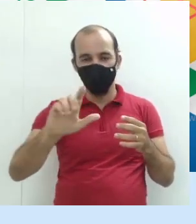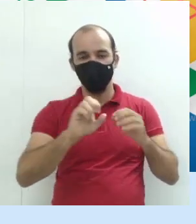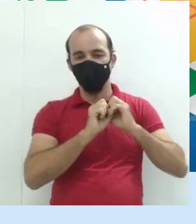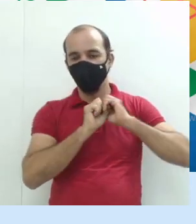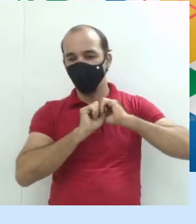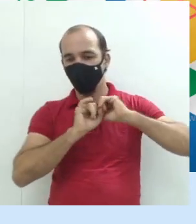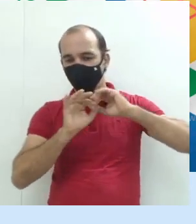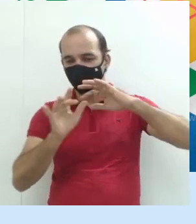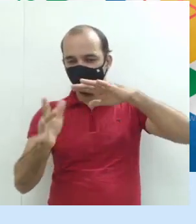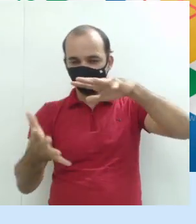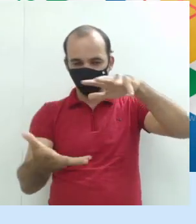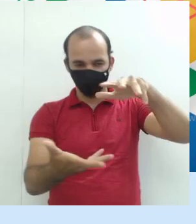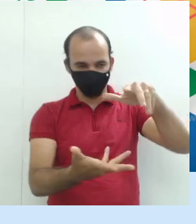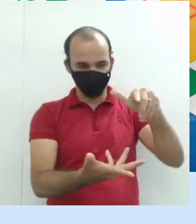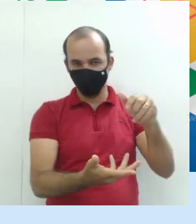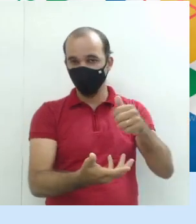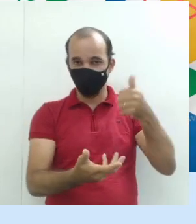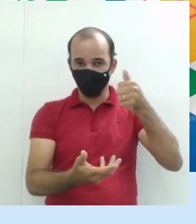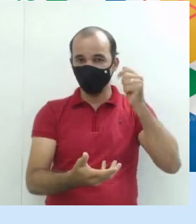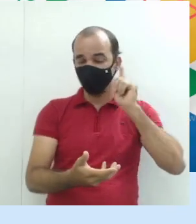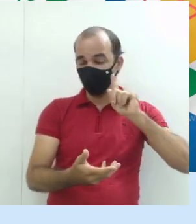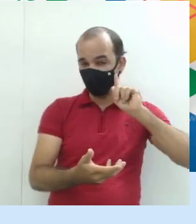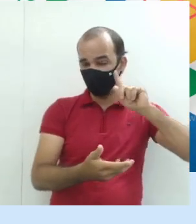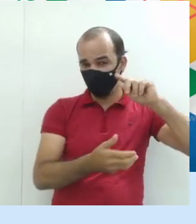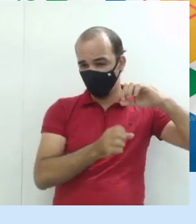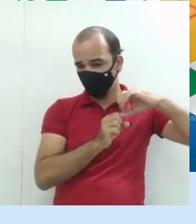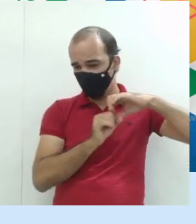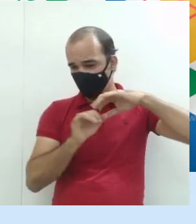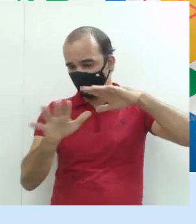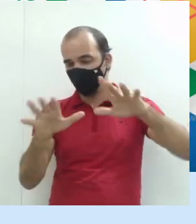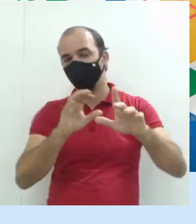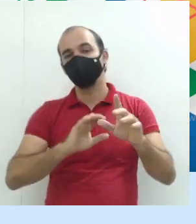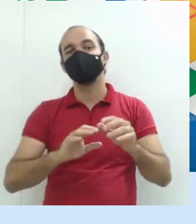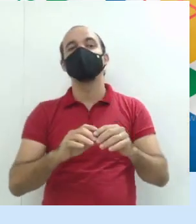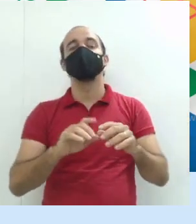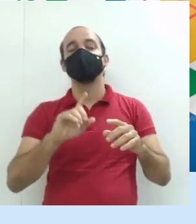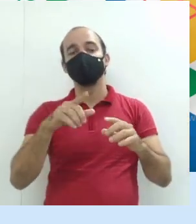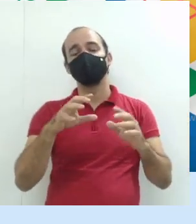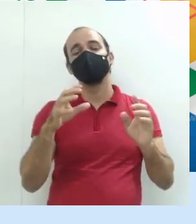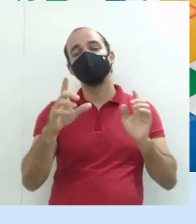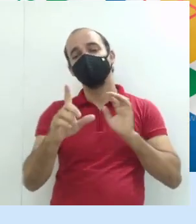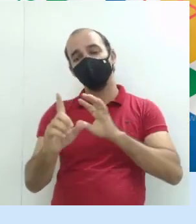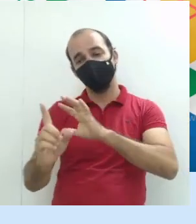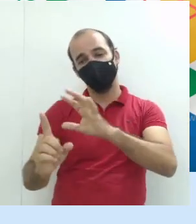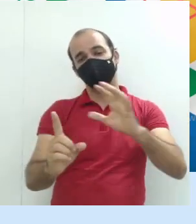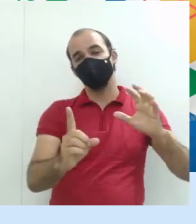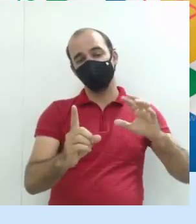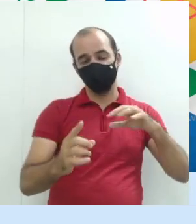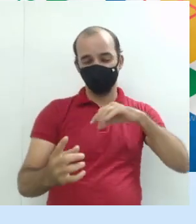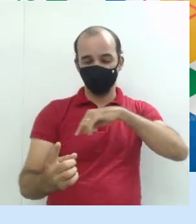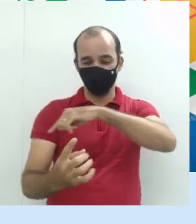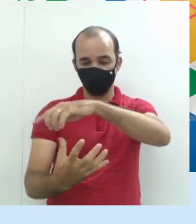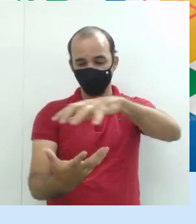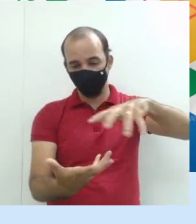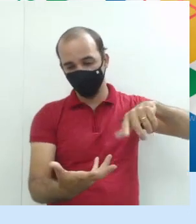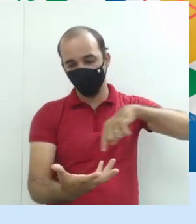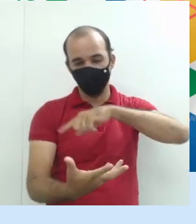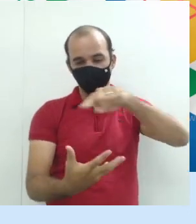e que acabaram influenciando, né, outros ritmos, outros artistas e